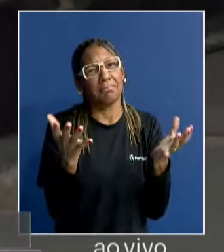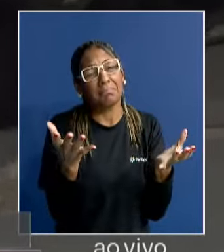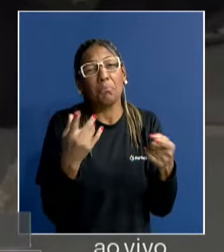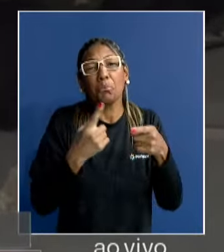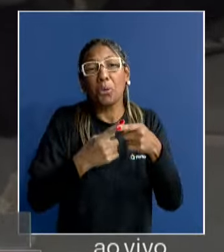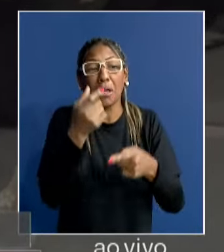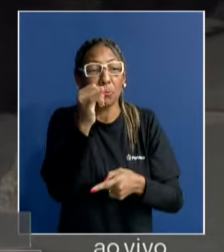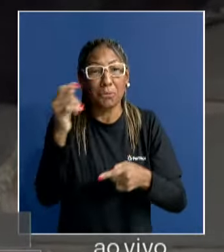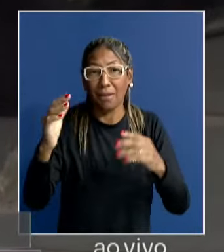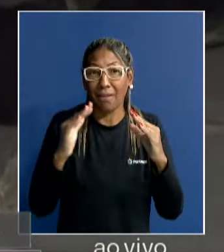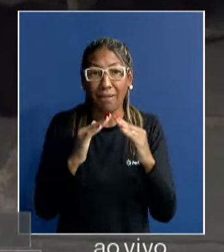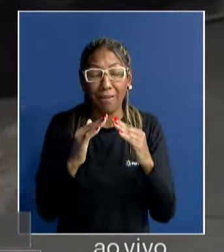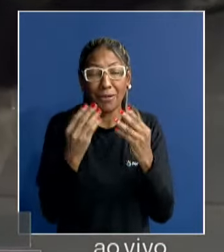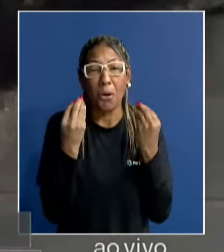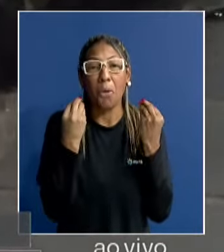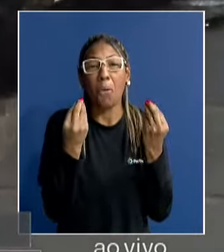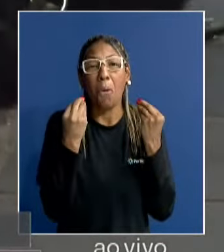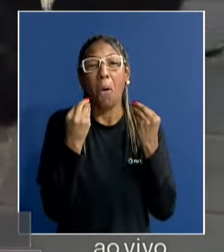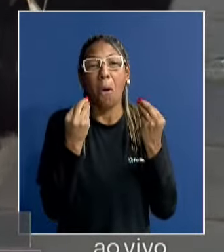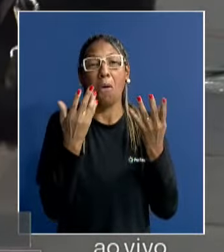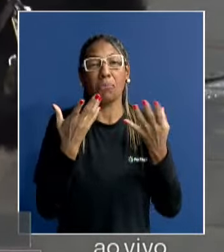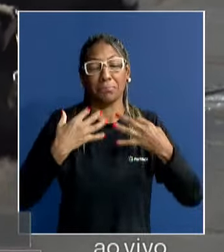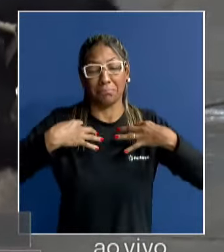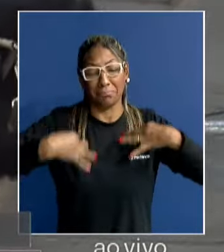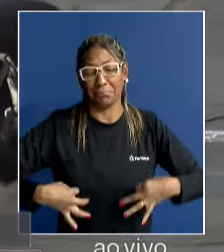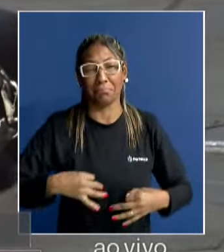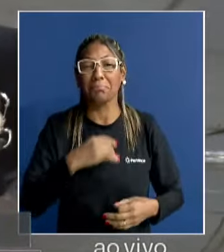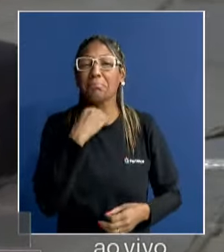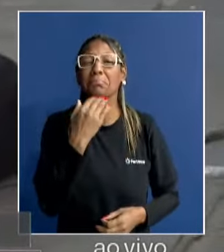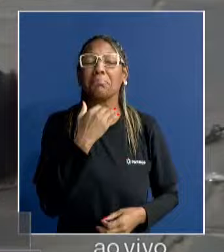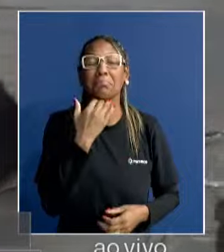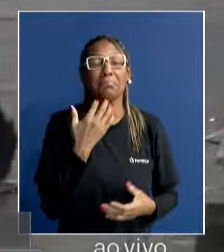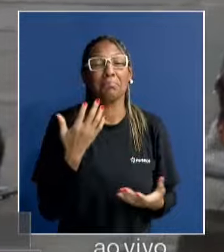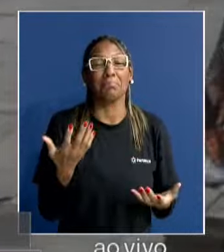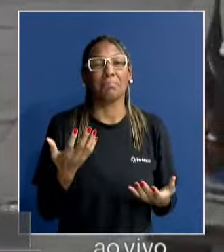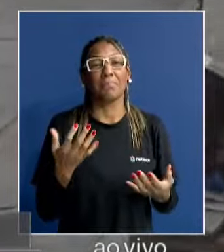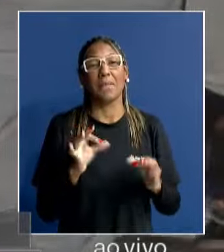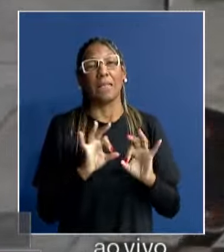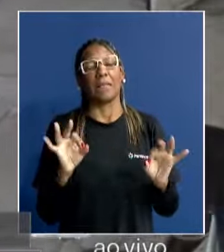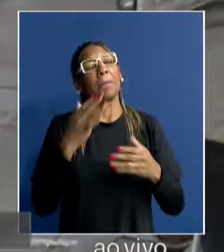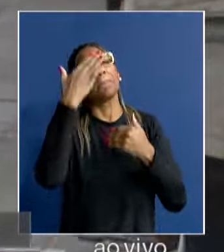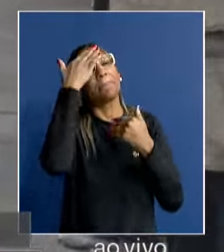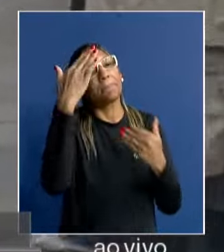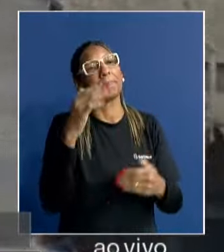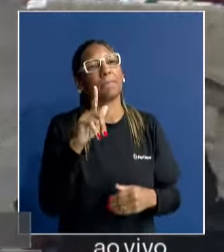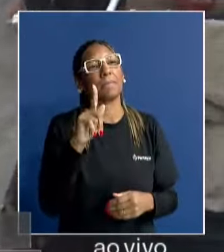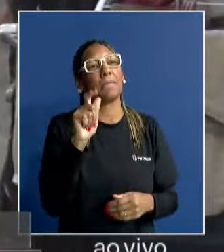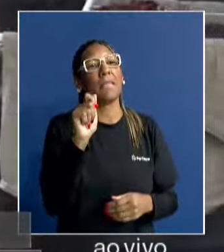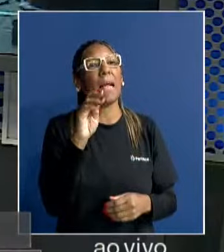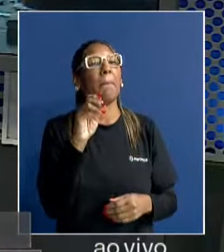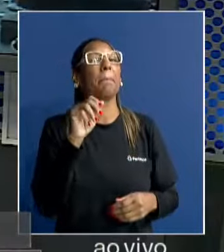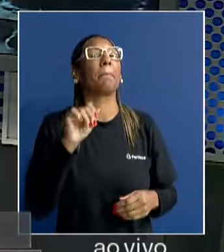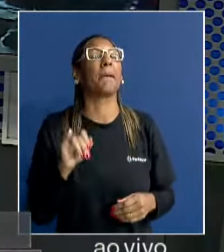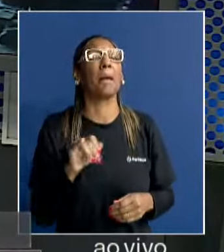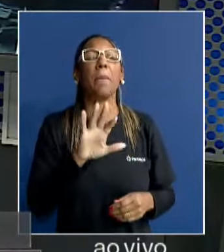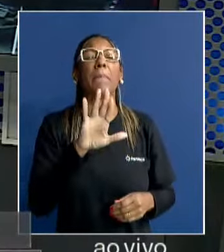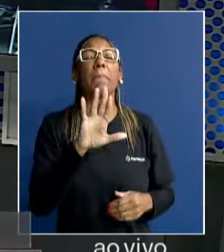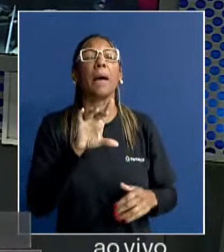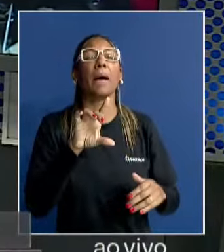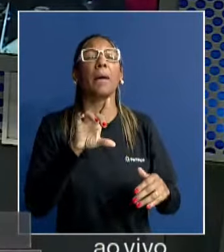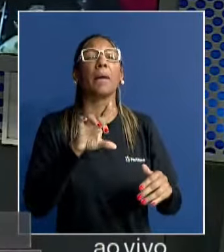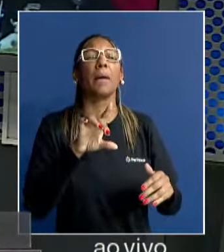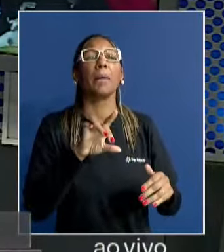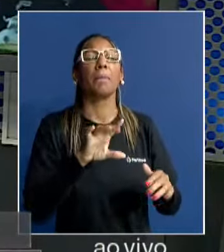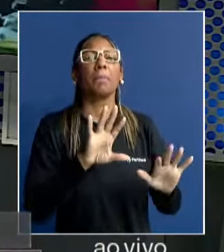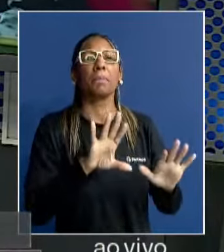não tem teto nesse país não tem dignidade. Simples assim. Obrigado, viu, Gabi Dias? Ah, fora... Ô, Gabi, só para